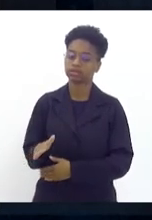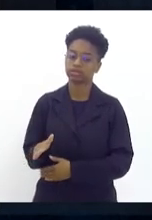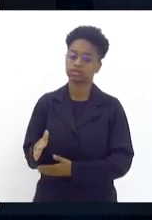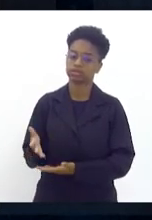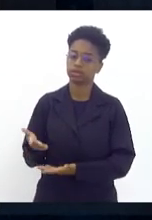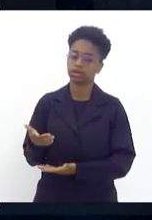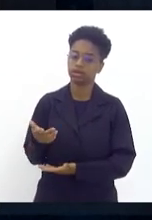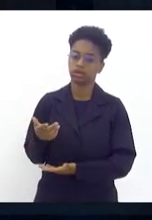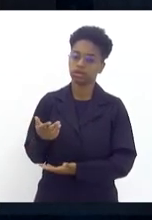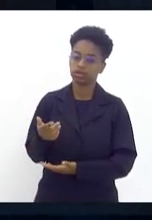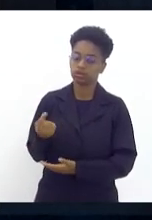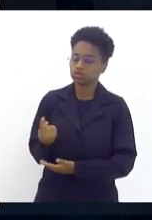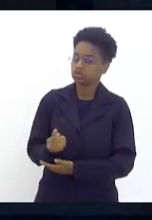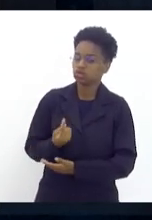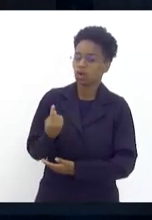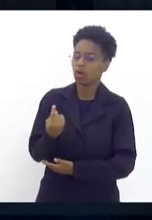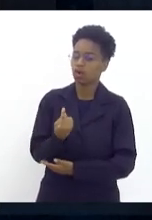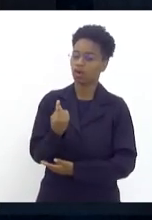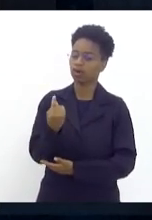ela não está sozinha